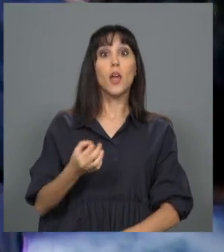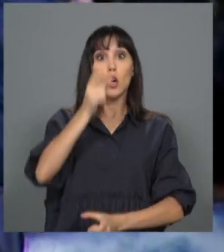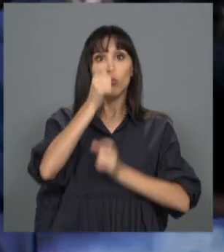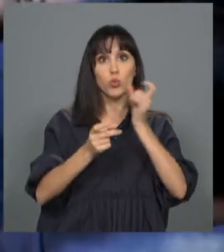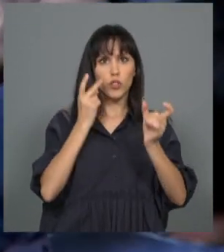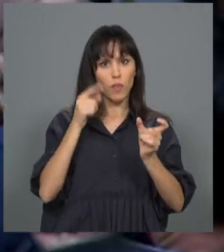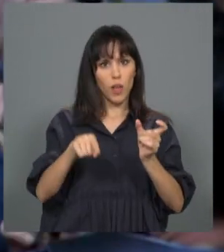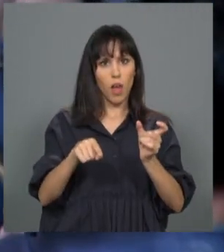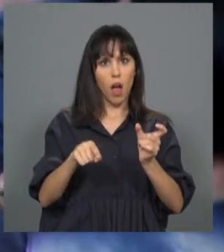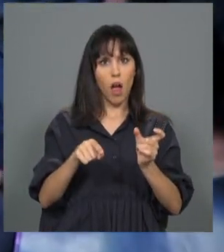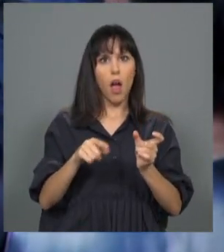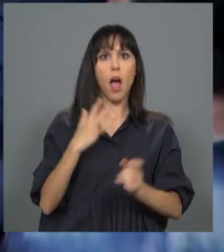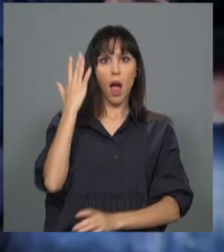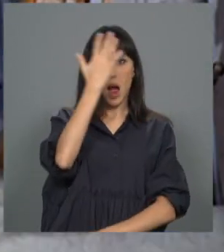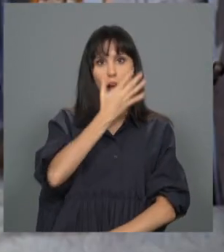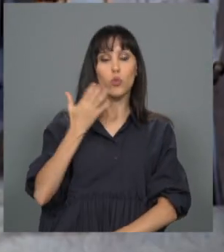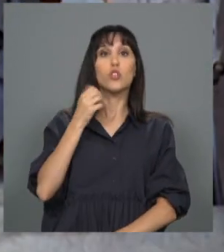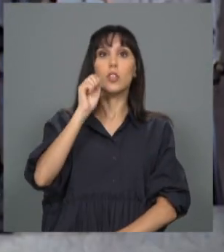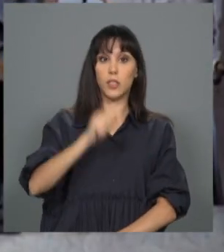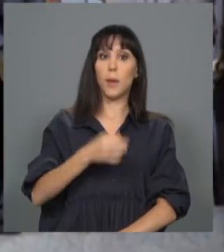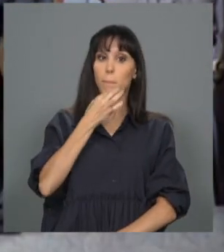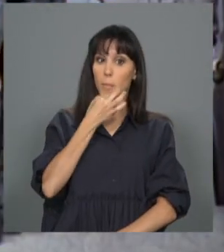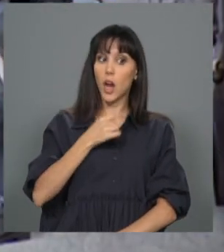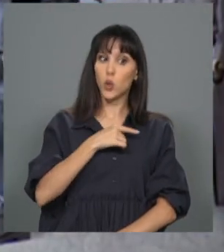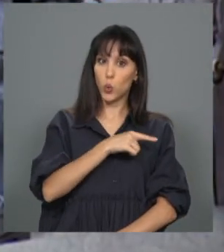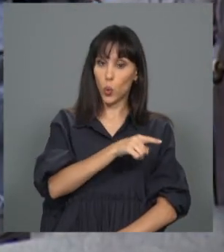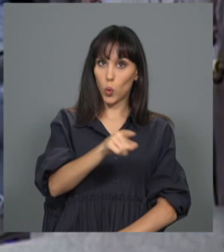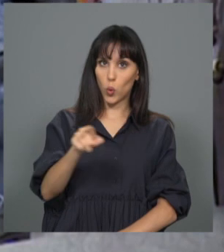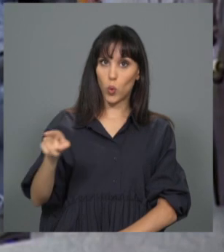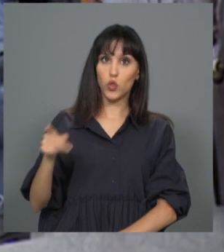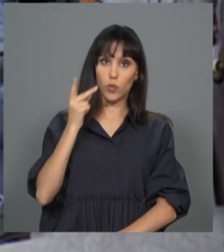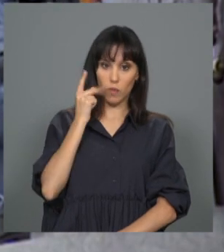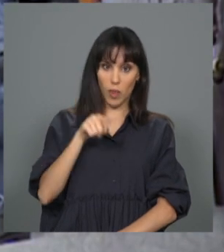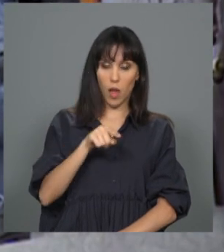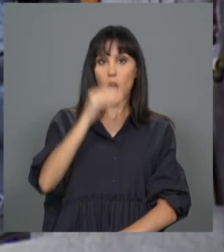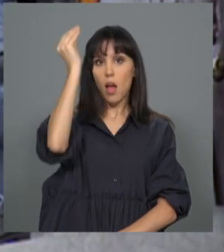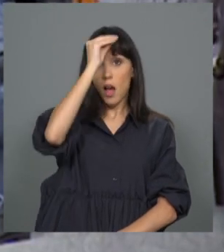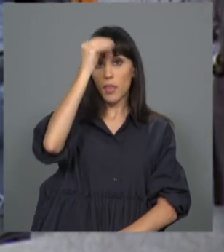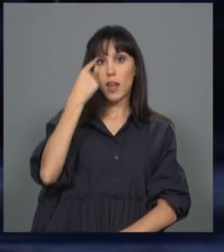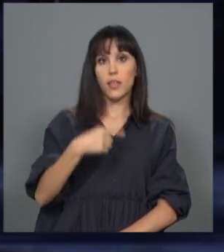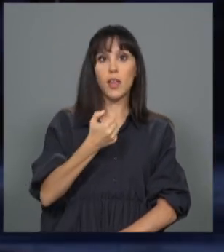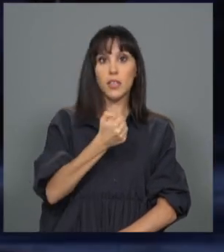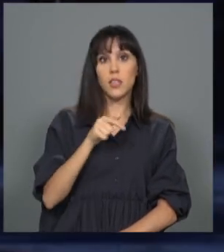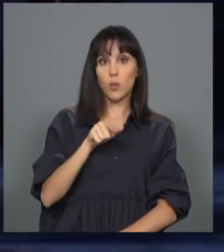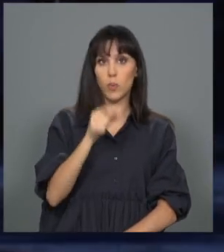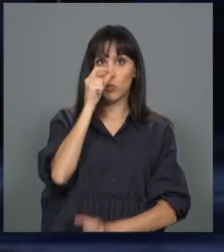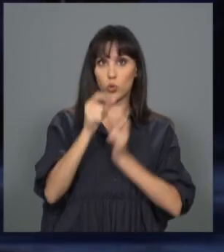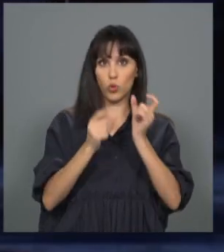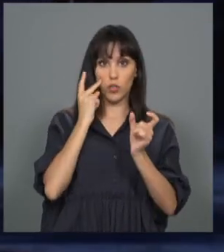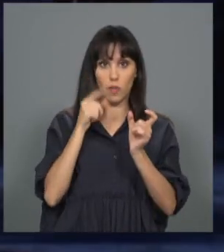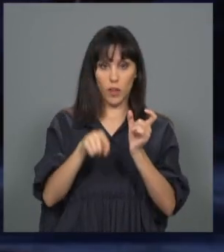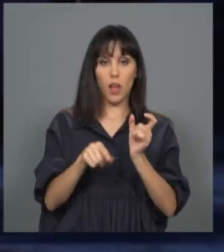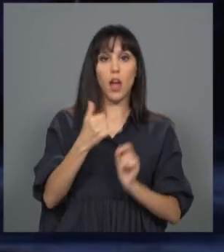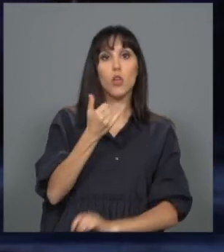que são os atores desta representação. São os habitantes da aldeia. A aldeia tem 5.000 habitantes. Uns